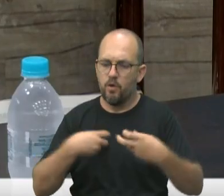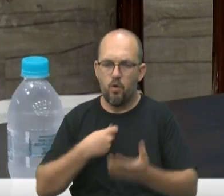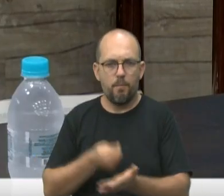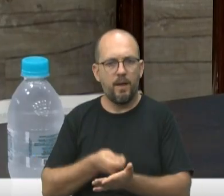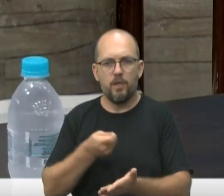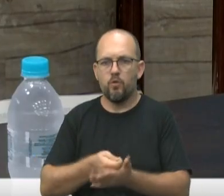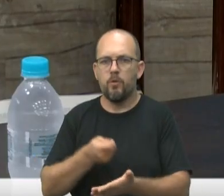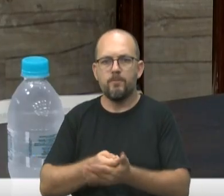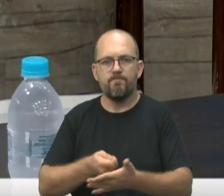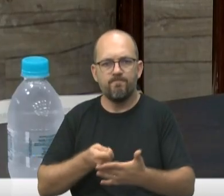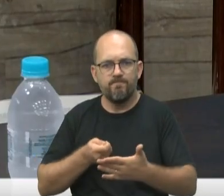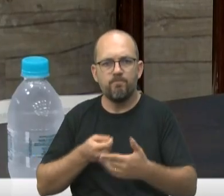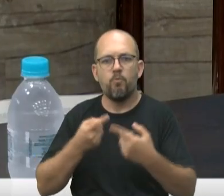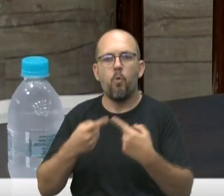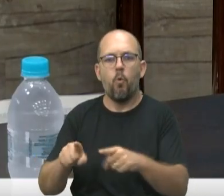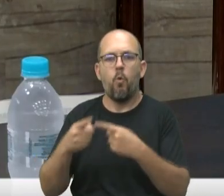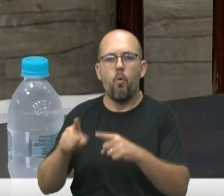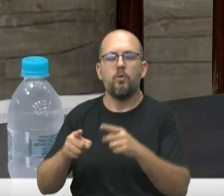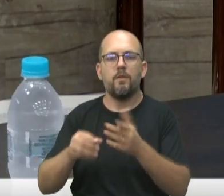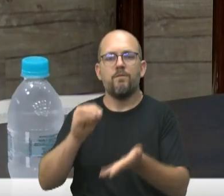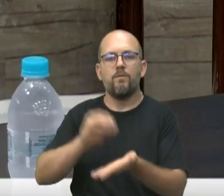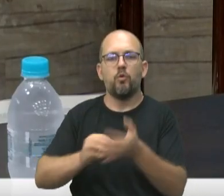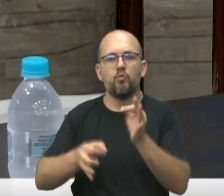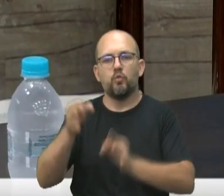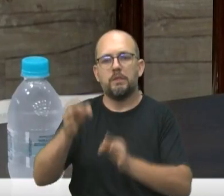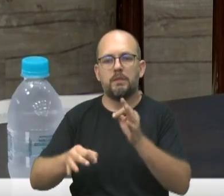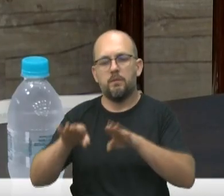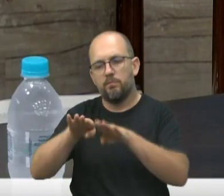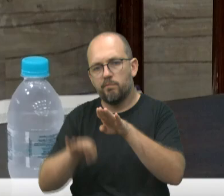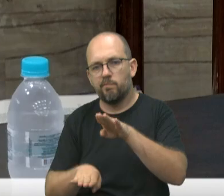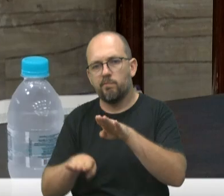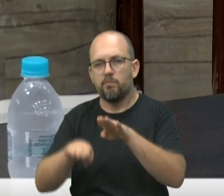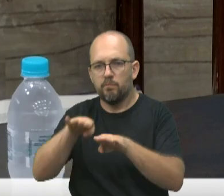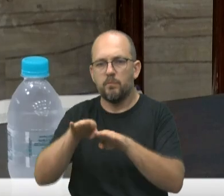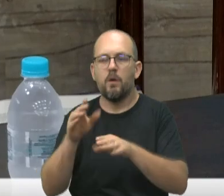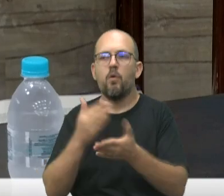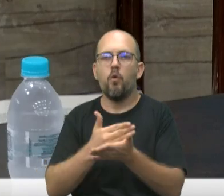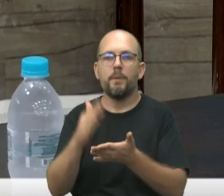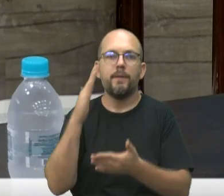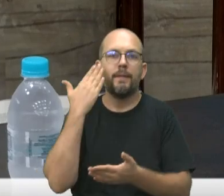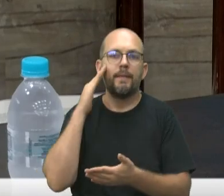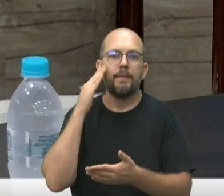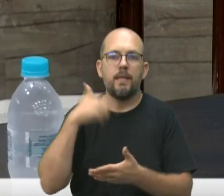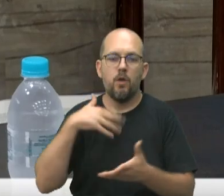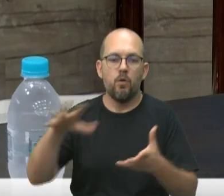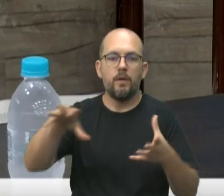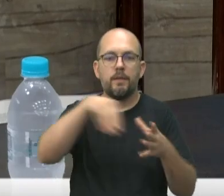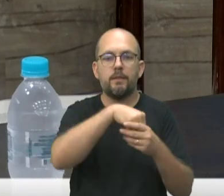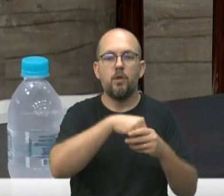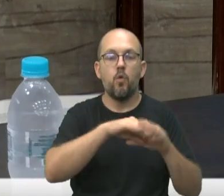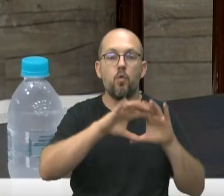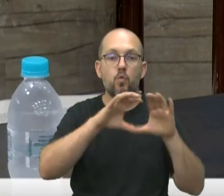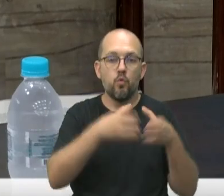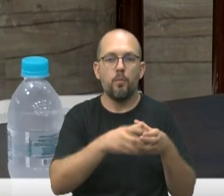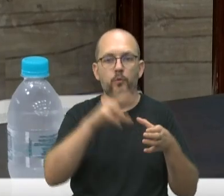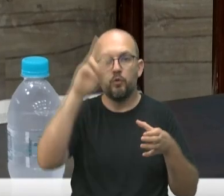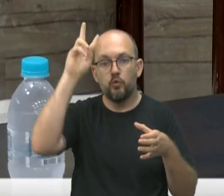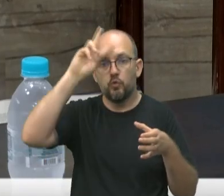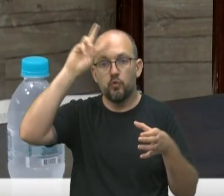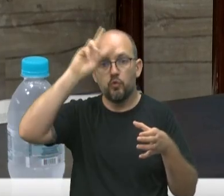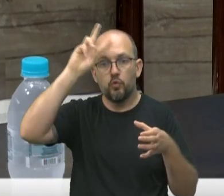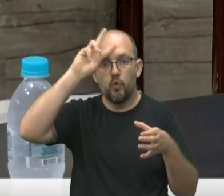militar contra a injustiça e a desigualdade a partir do momento que eu comecei a entender que eu fazia parte de um dos grupos que